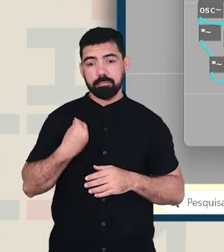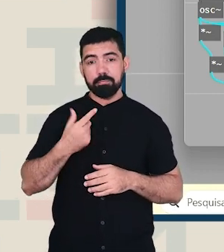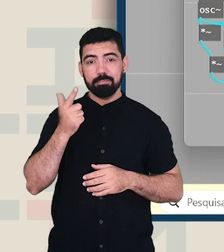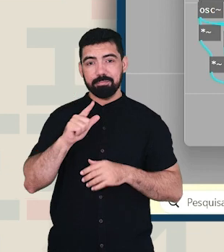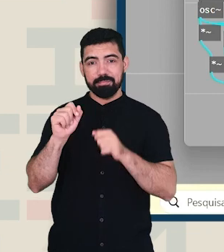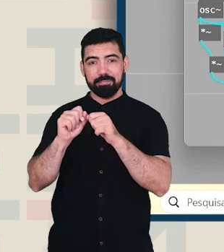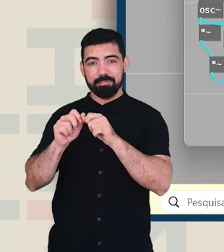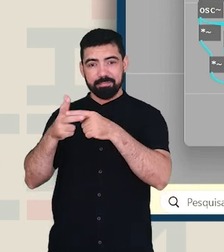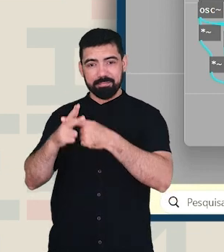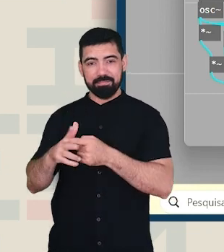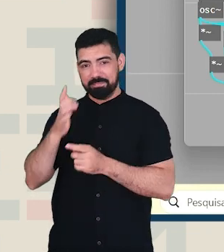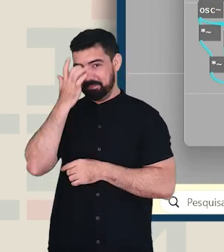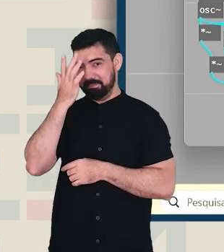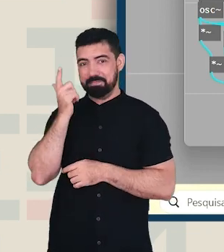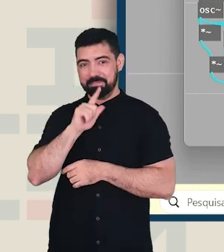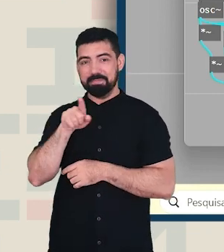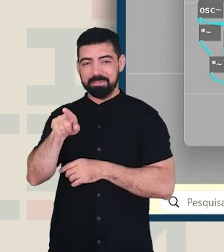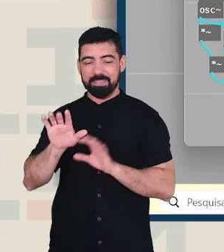trabalhando.